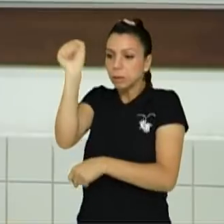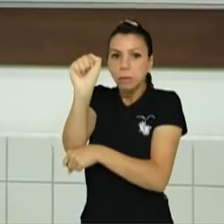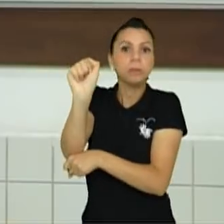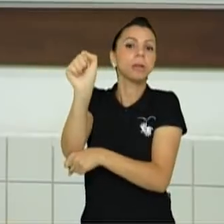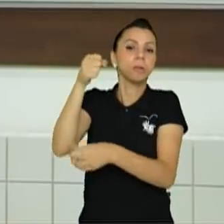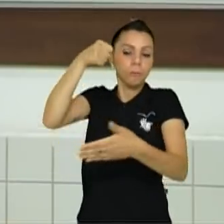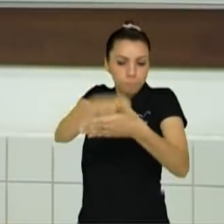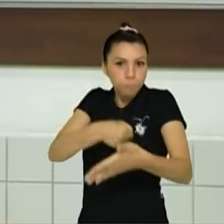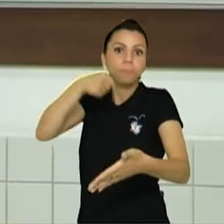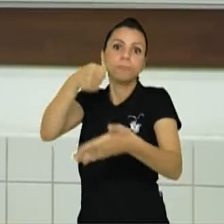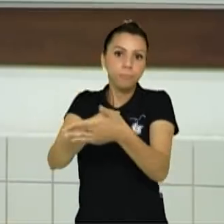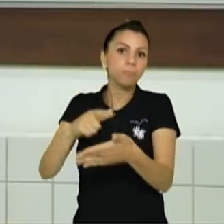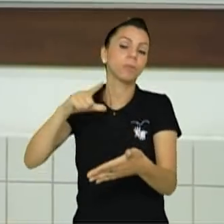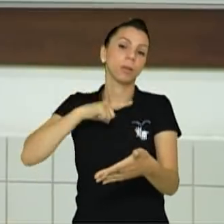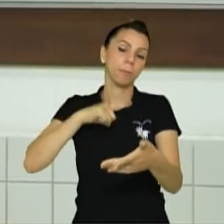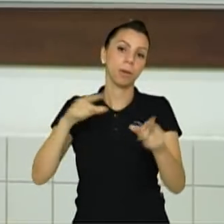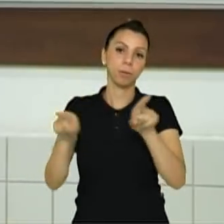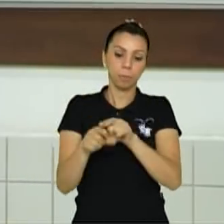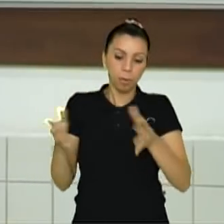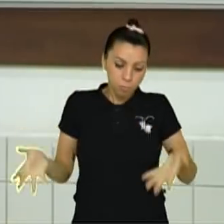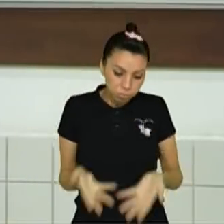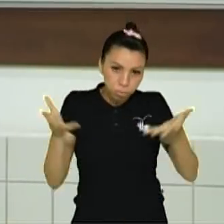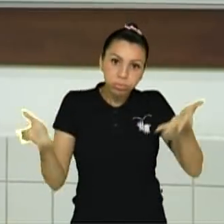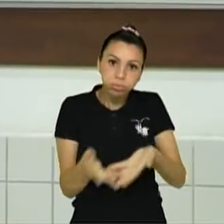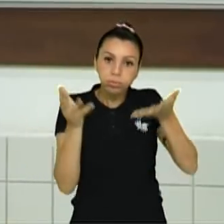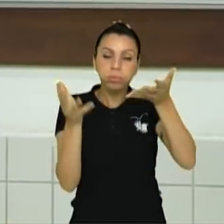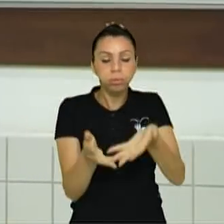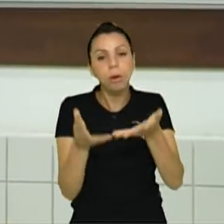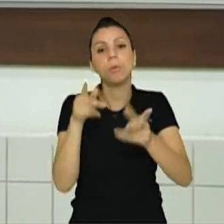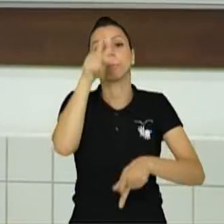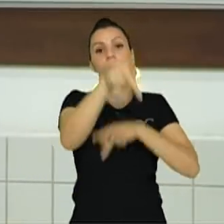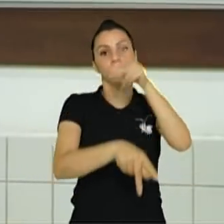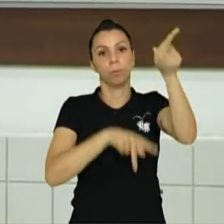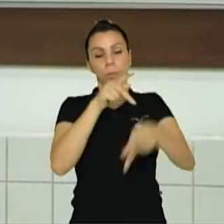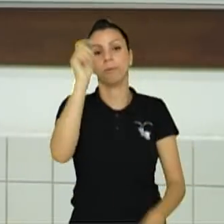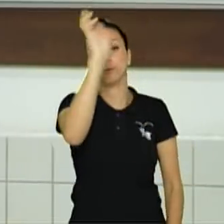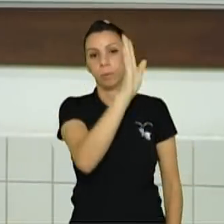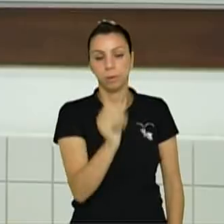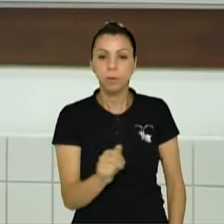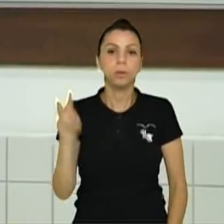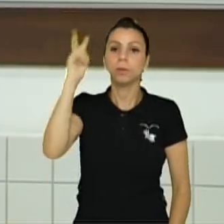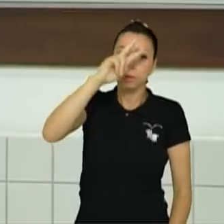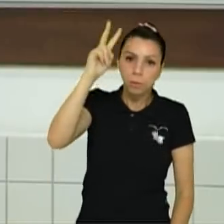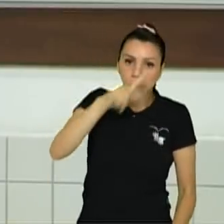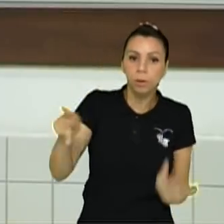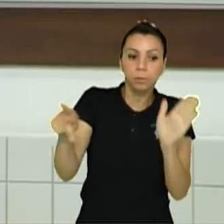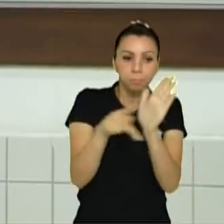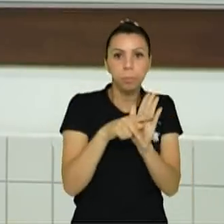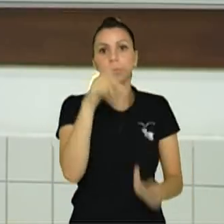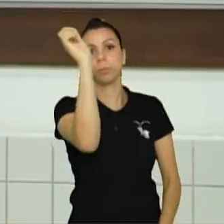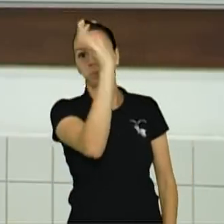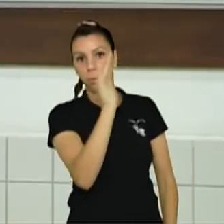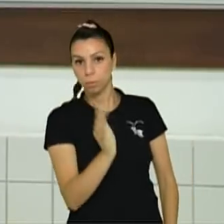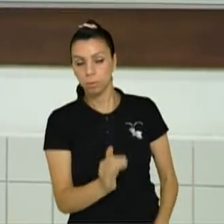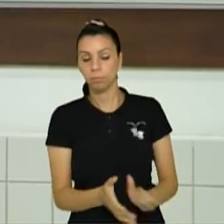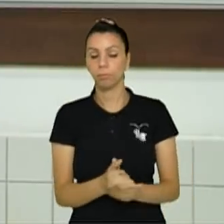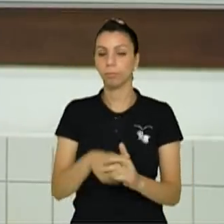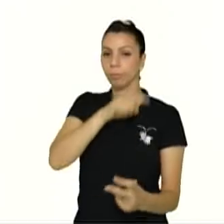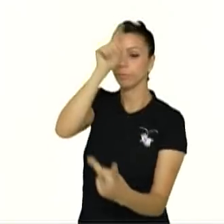sem lutar. E que também contribuíram para a formação do povo brasileiro, da história brasileira. E outro objetivo mais